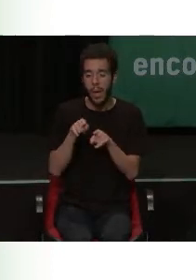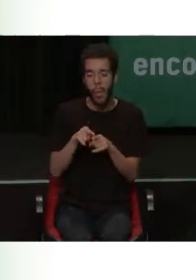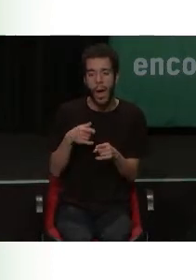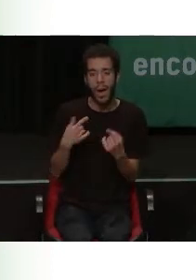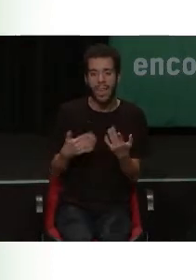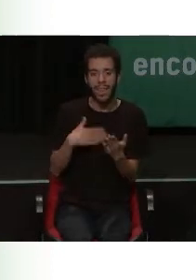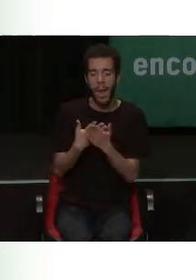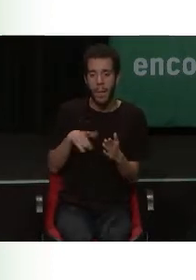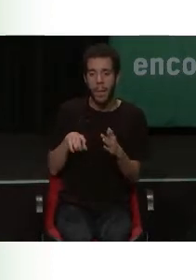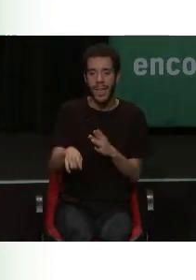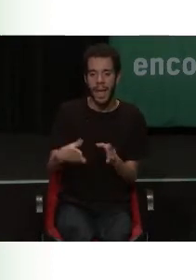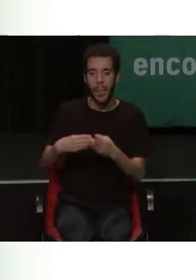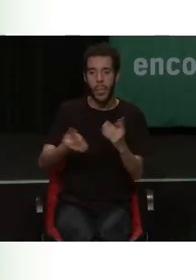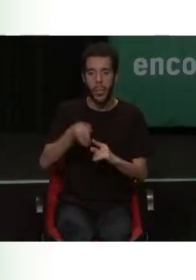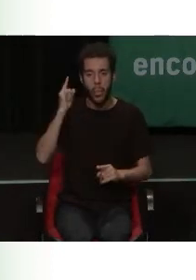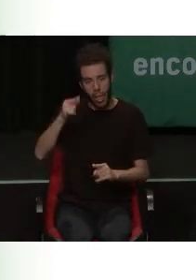está a amplificar.